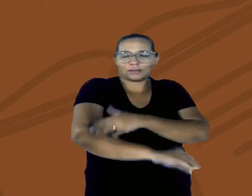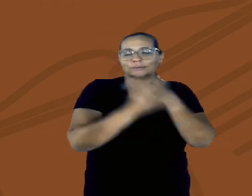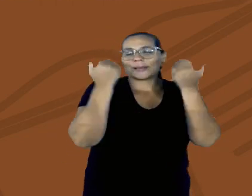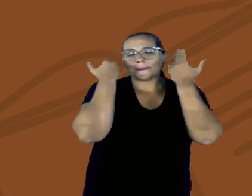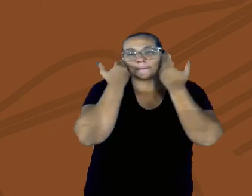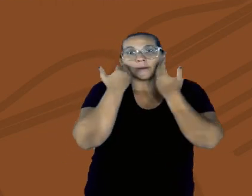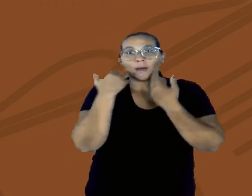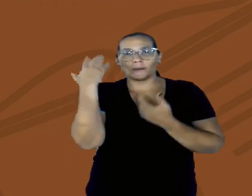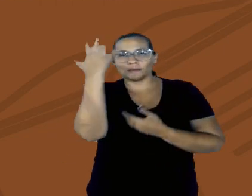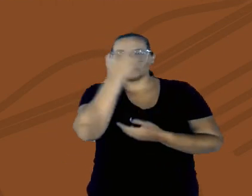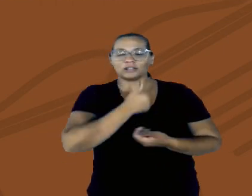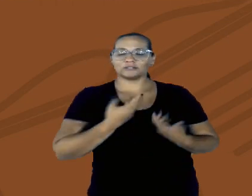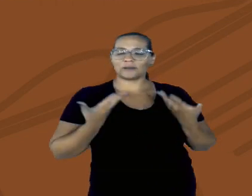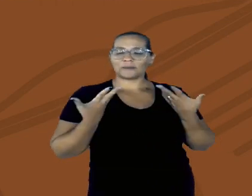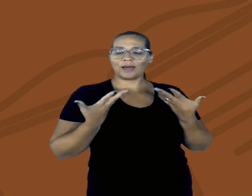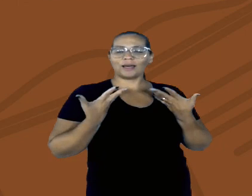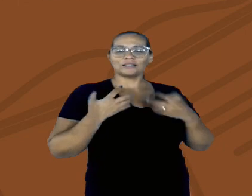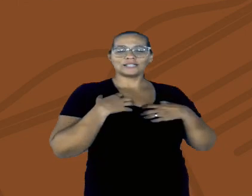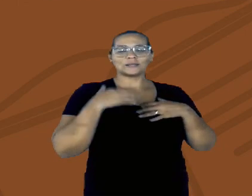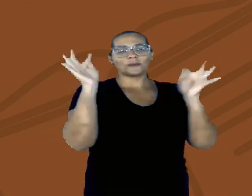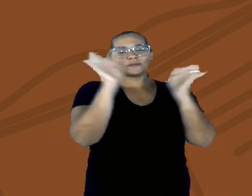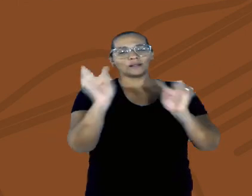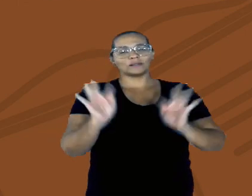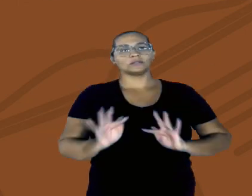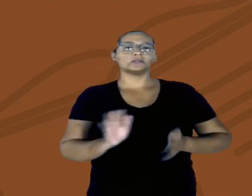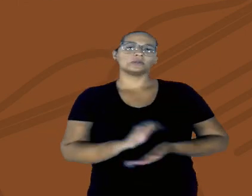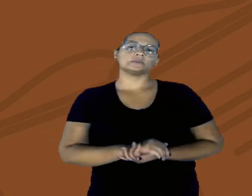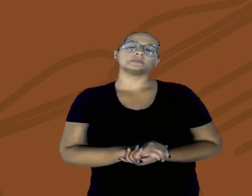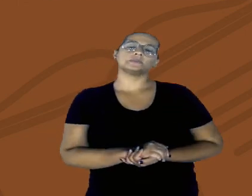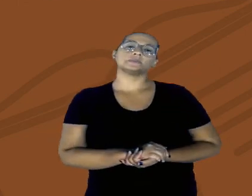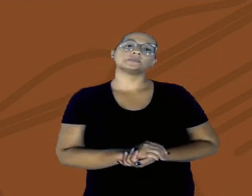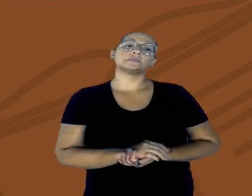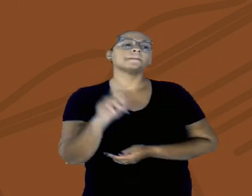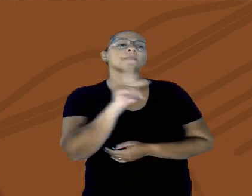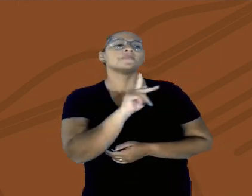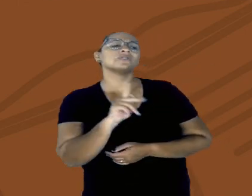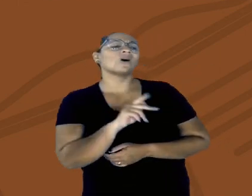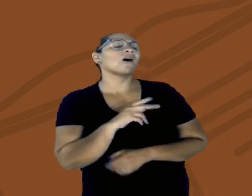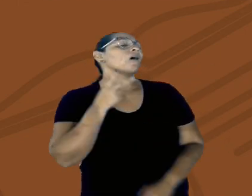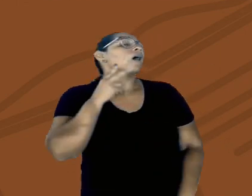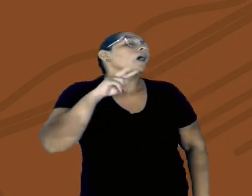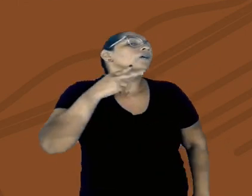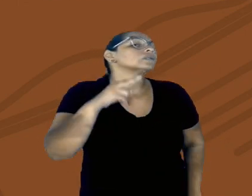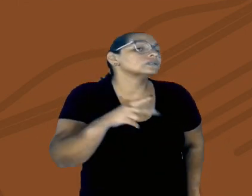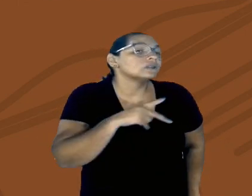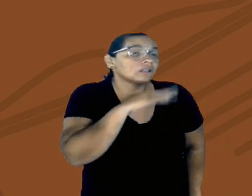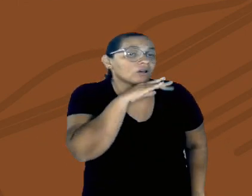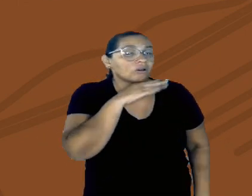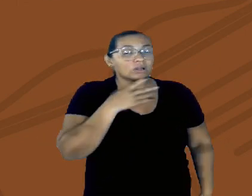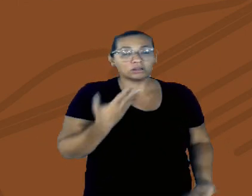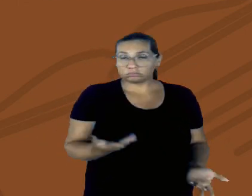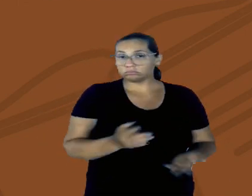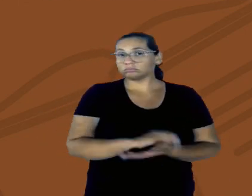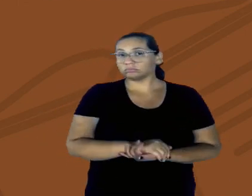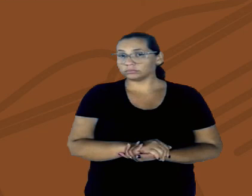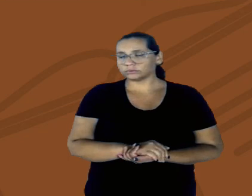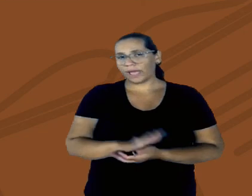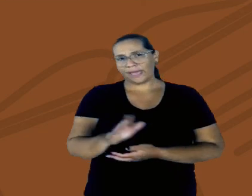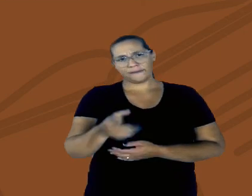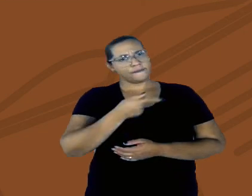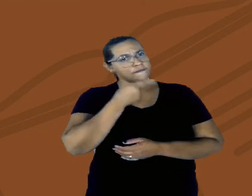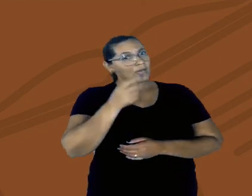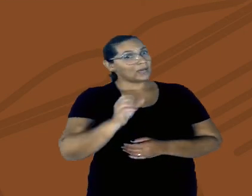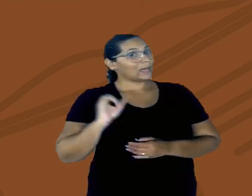Deixa você mais leve, mais feliz. Professor, quais são as consequências negativas? Eu vou citar as